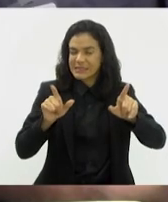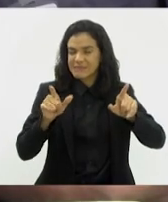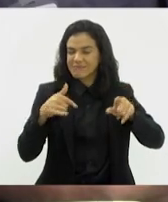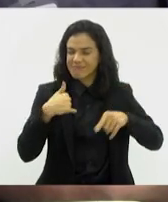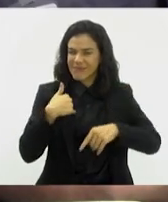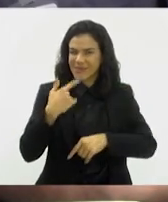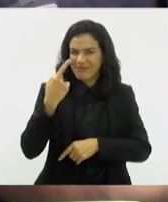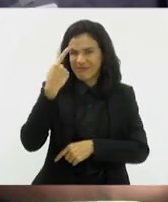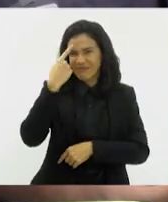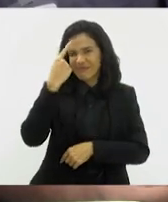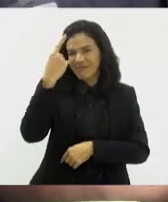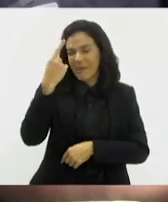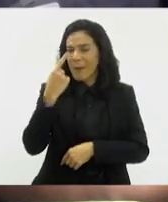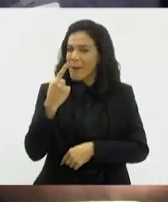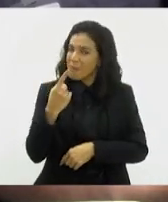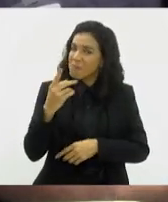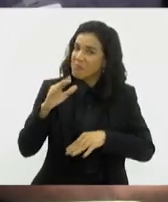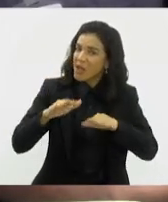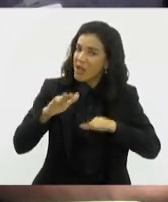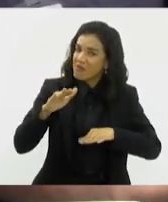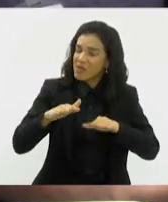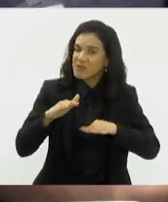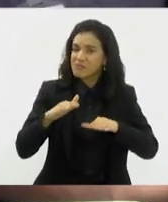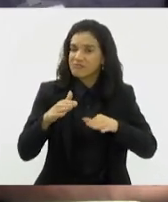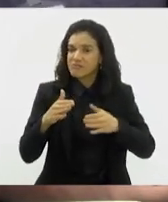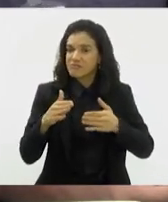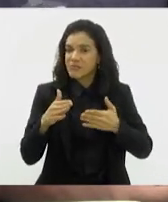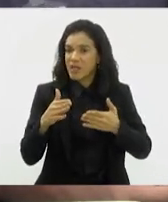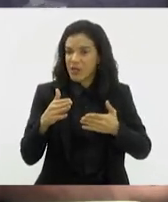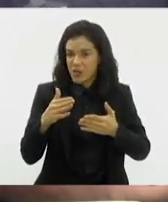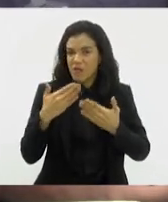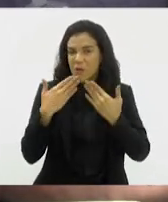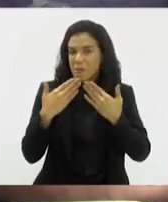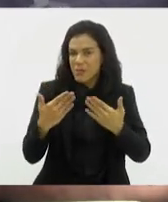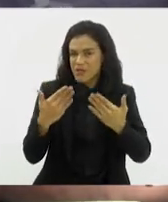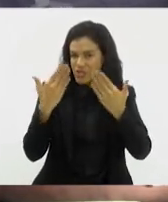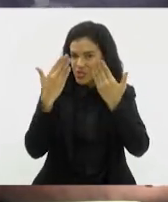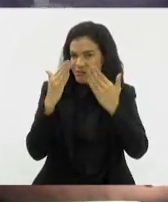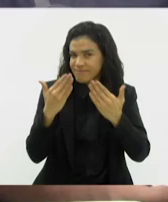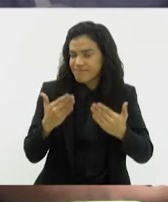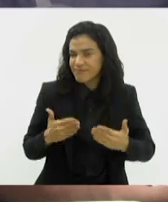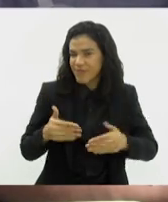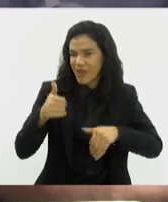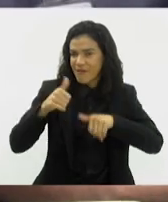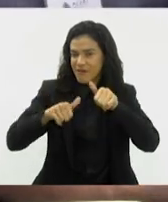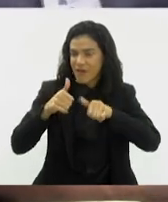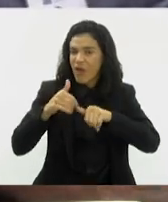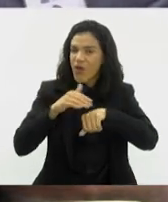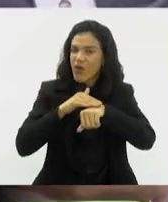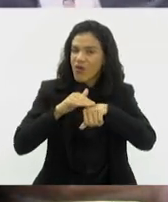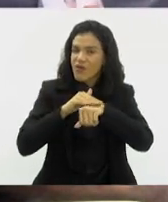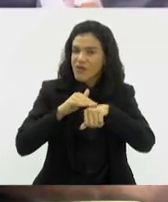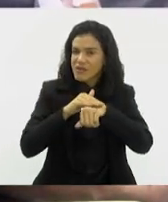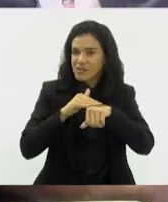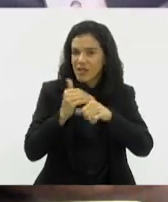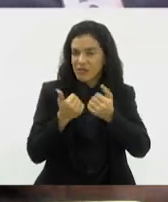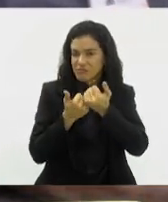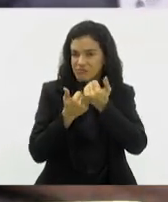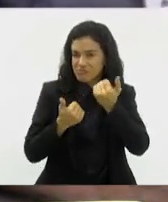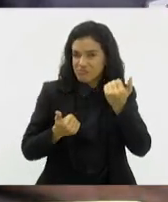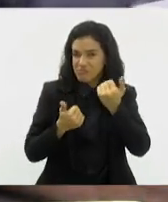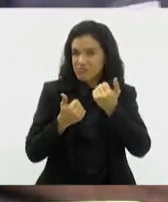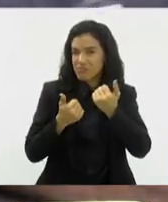maneira que isso mereceria. Depois eu queria até conversar com a. Vou pedir vista por uma sessão, conversar com a assessoria do deputado